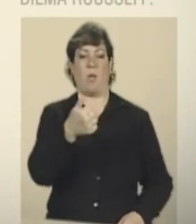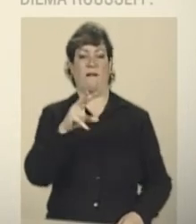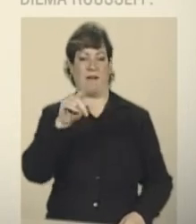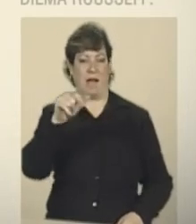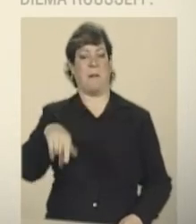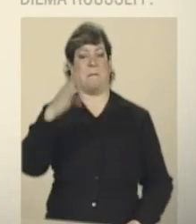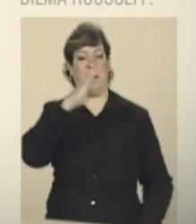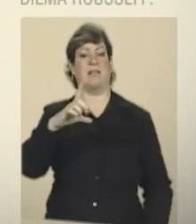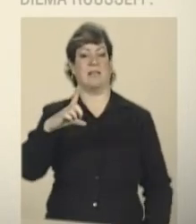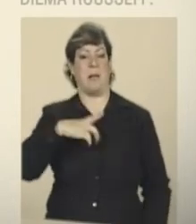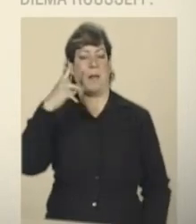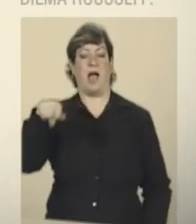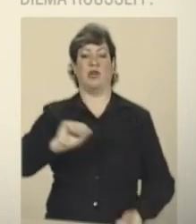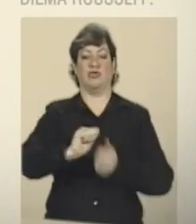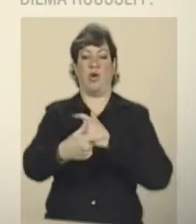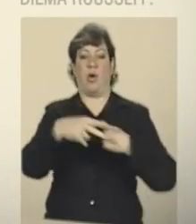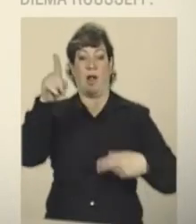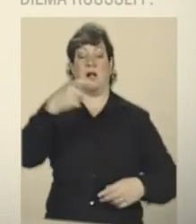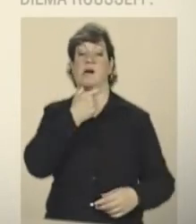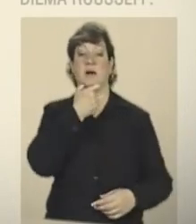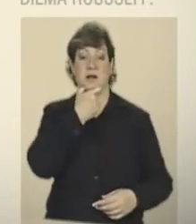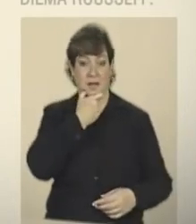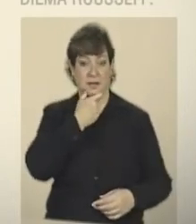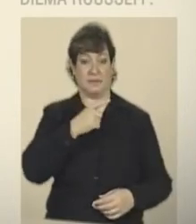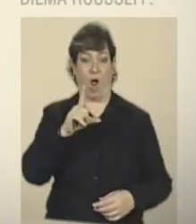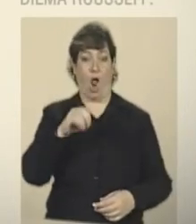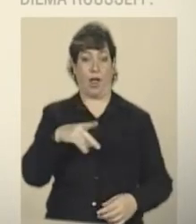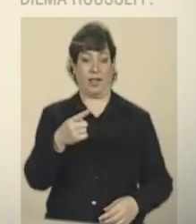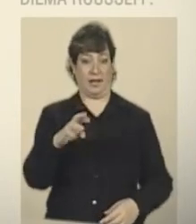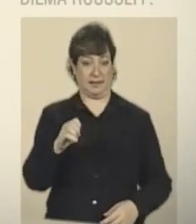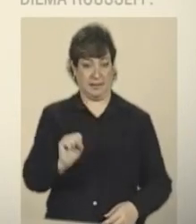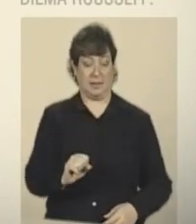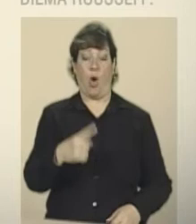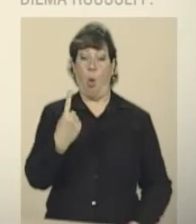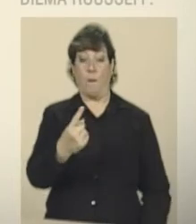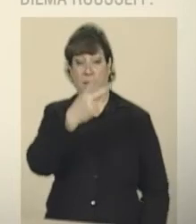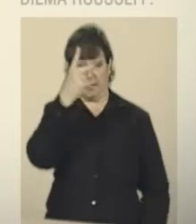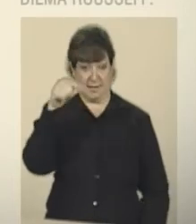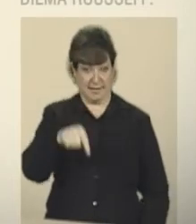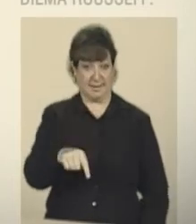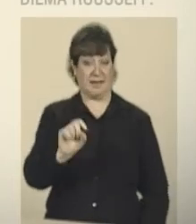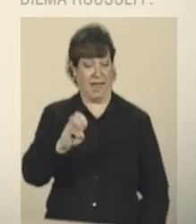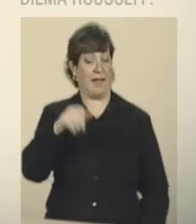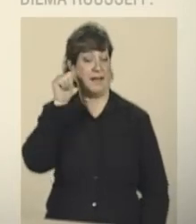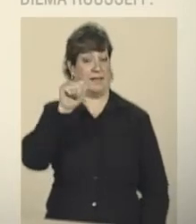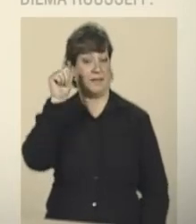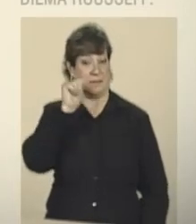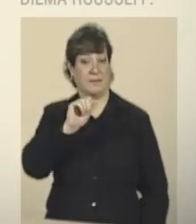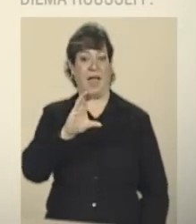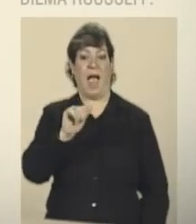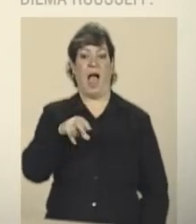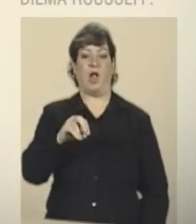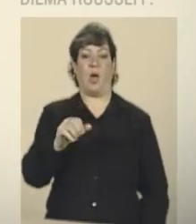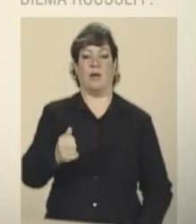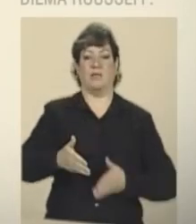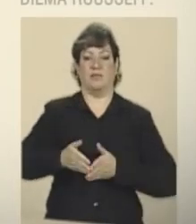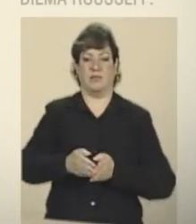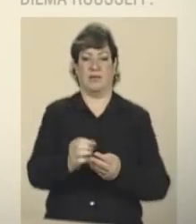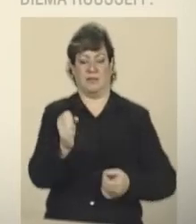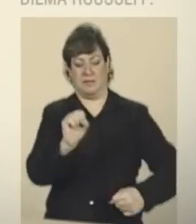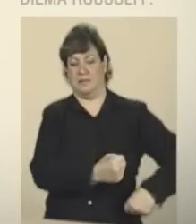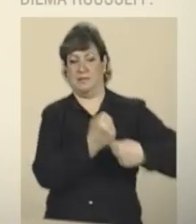Brasil já garantiu para os jogos de Londres uma dessas bolsas que estarão em Londres é a canoísta Ana sátila